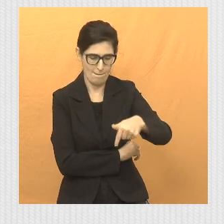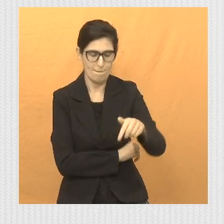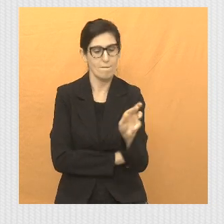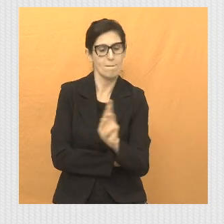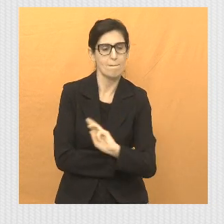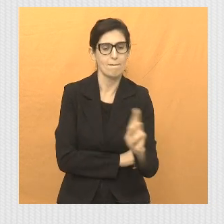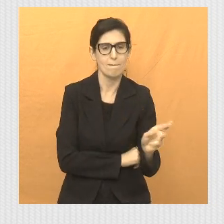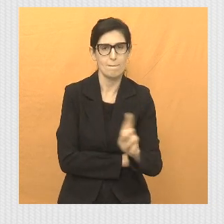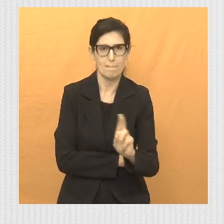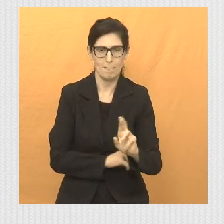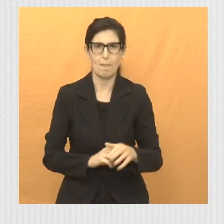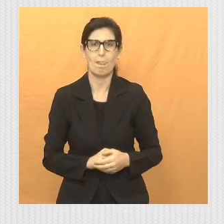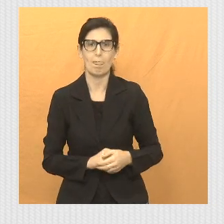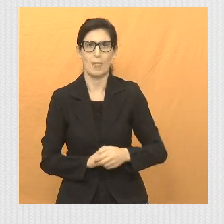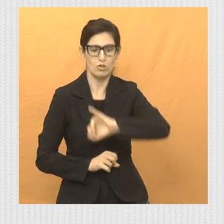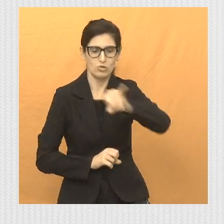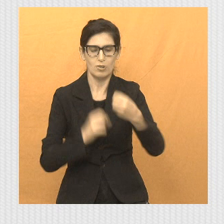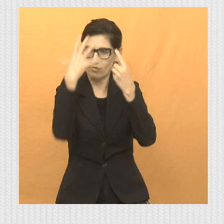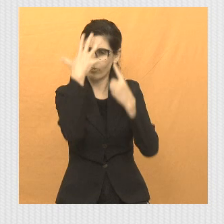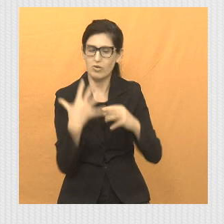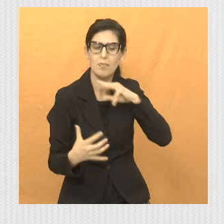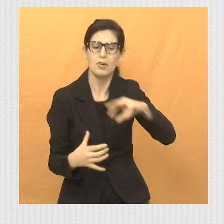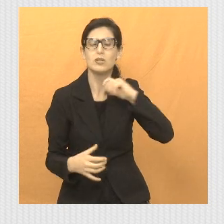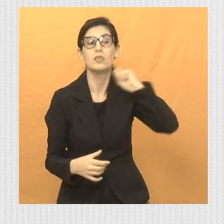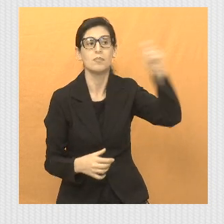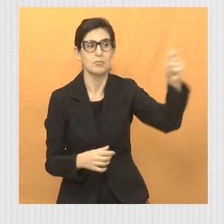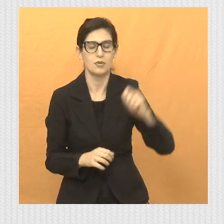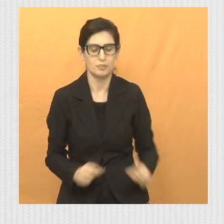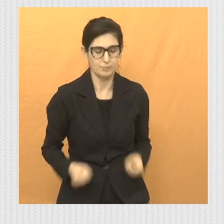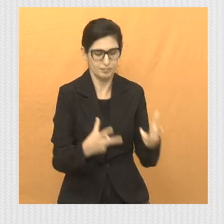22.652.967 e tivemos como despesa R$